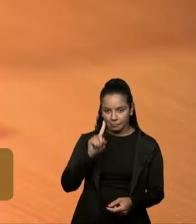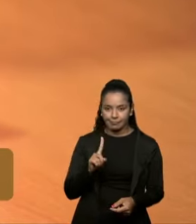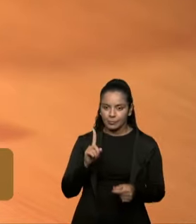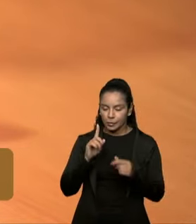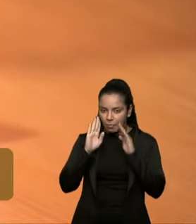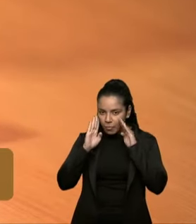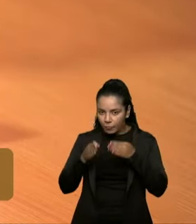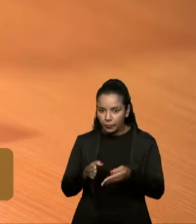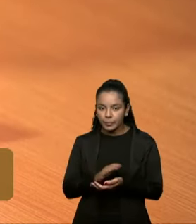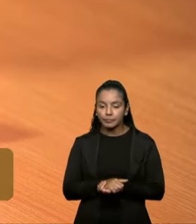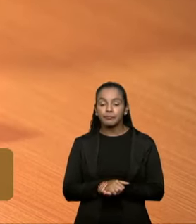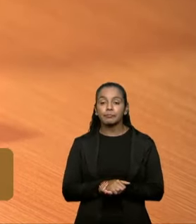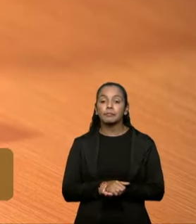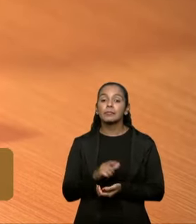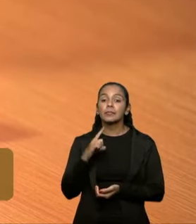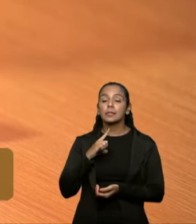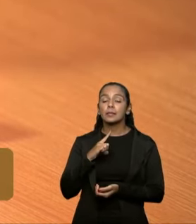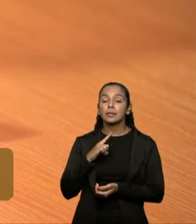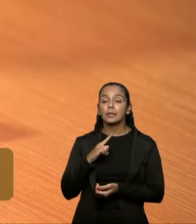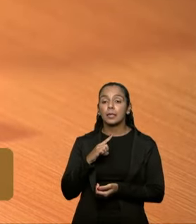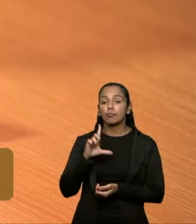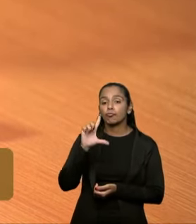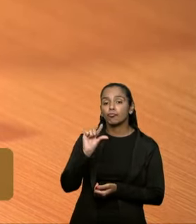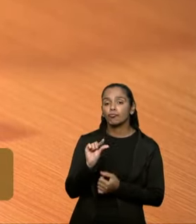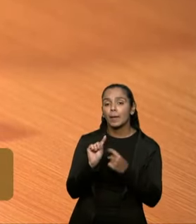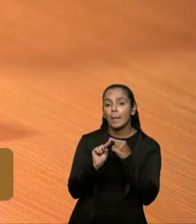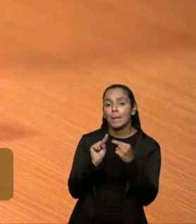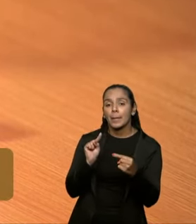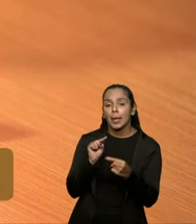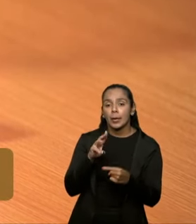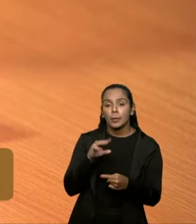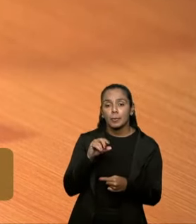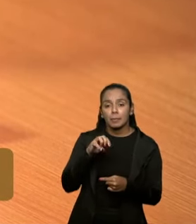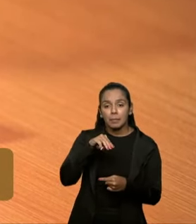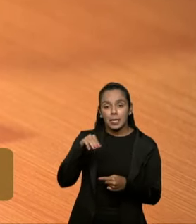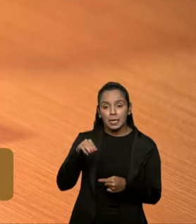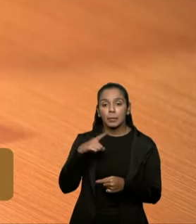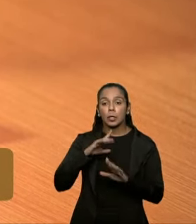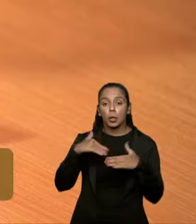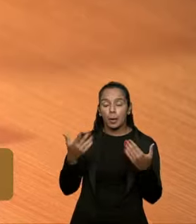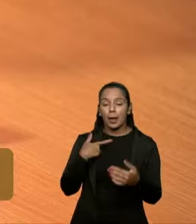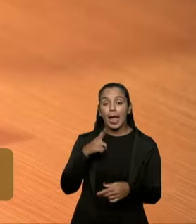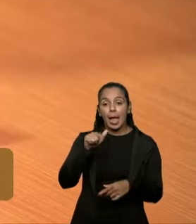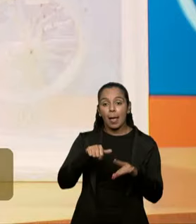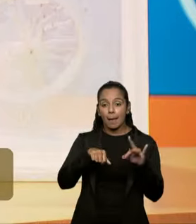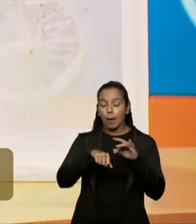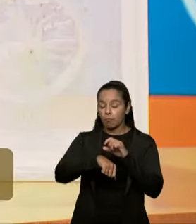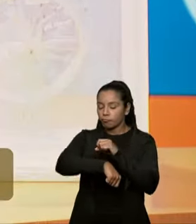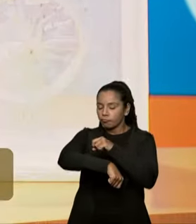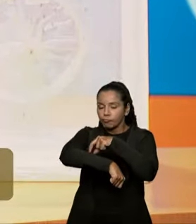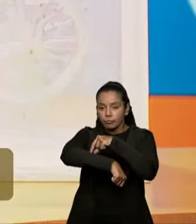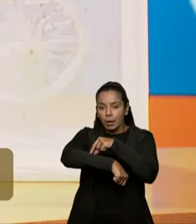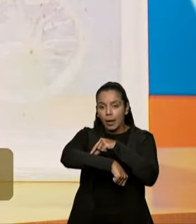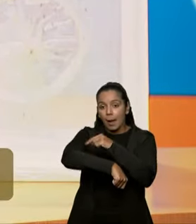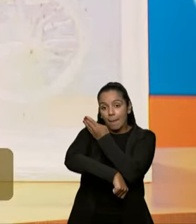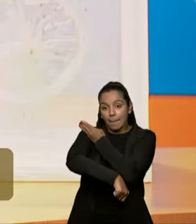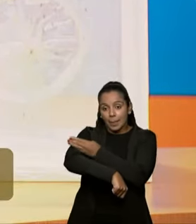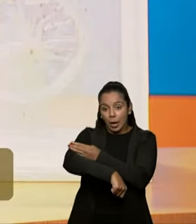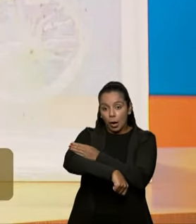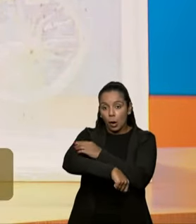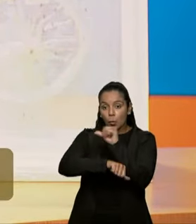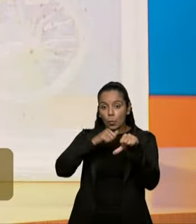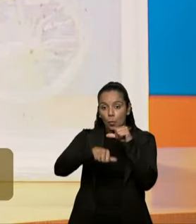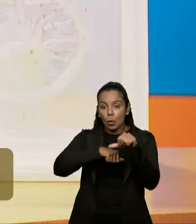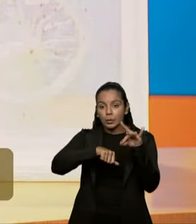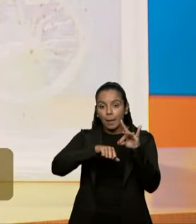focar aqui. Ele tem menos de 0,5 milímetro, ele é pretinho. Quando ele é colocado, ele é branco, ele fica preto. Tá. Em 3 horas. E